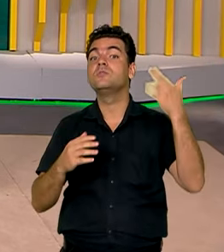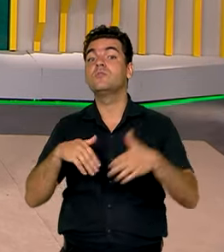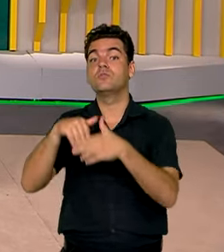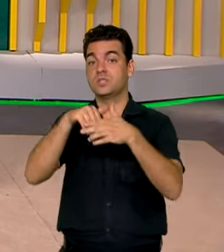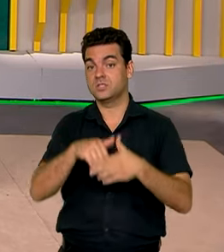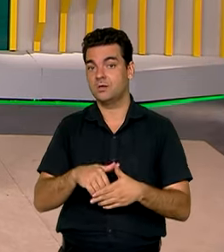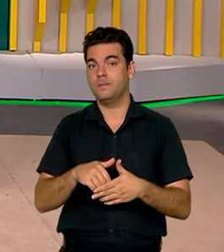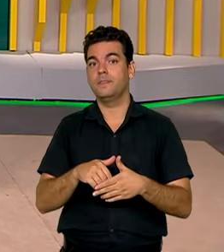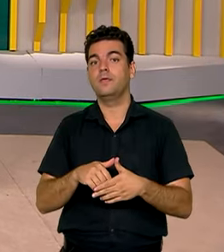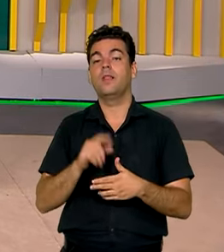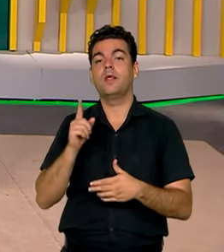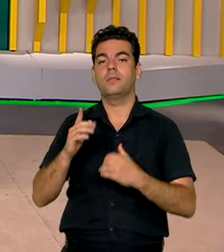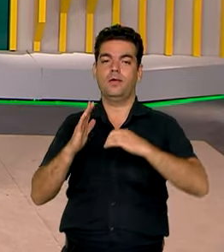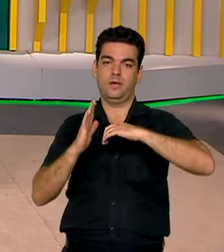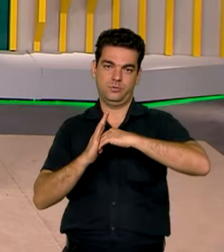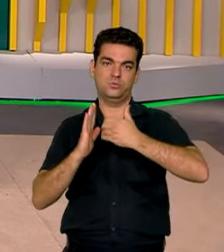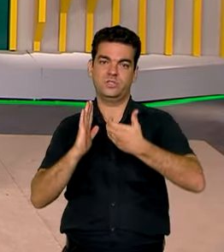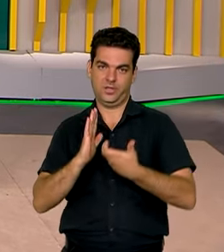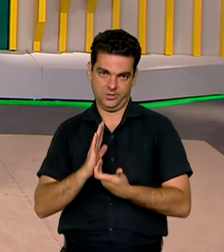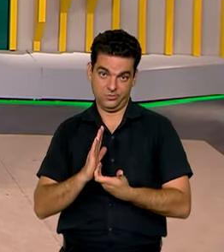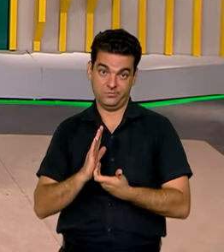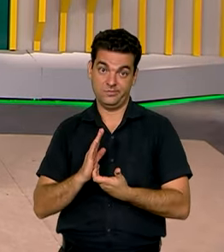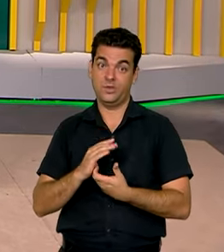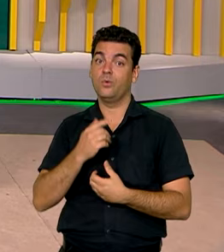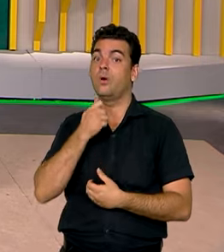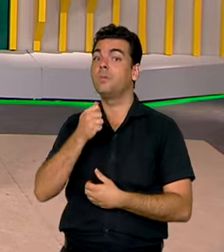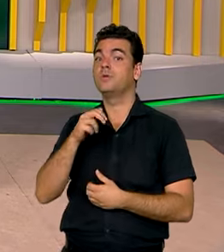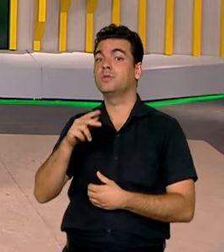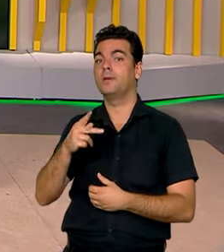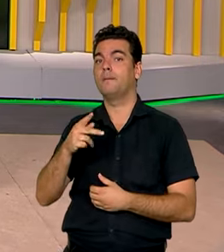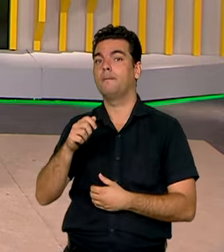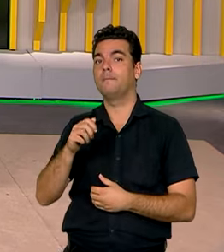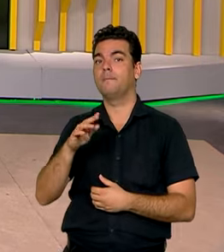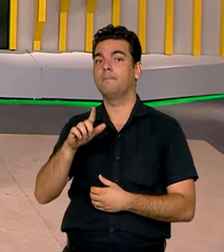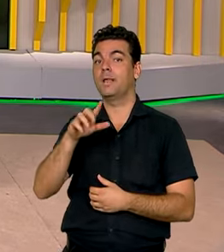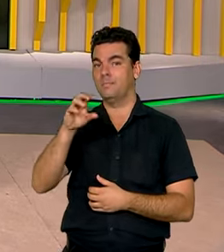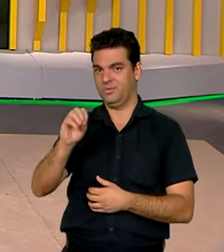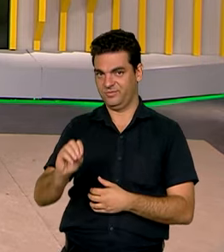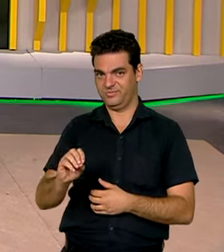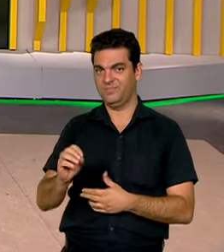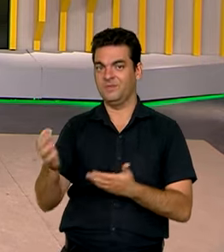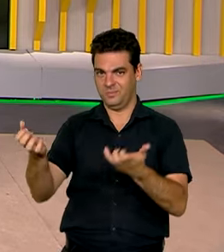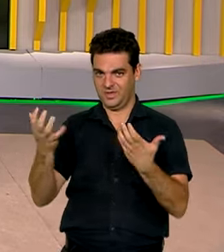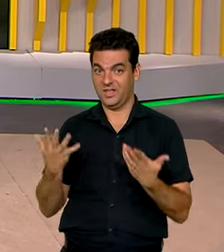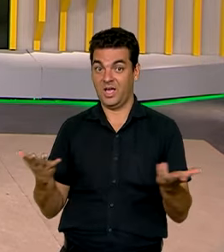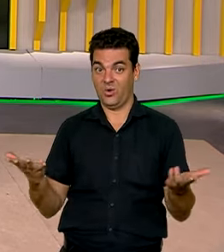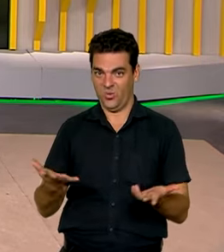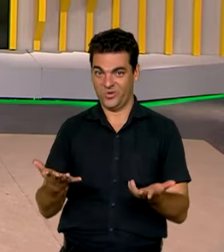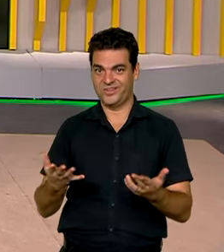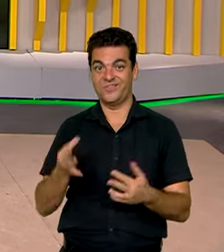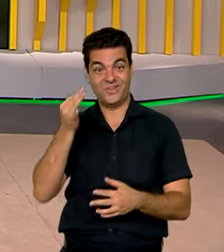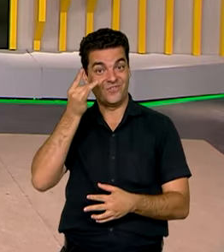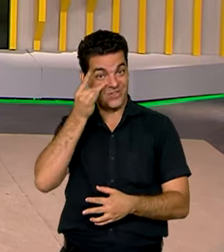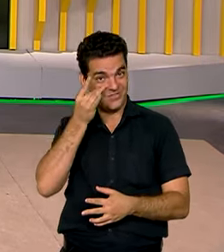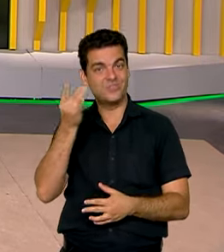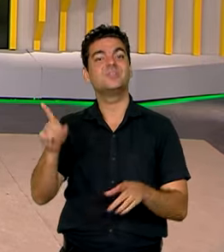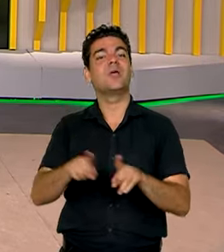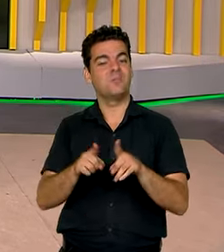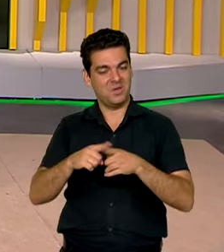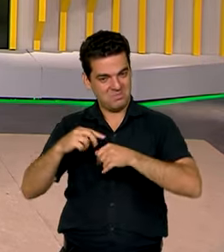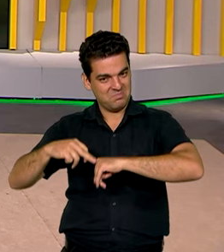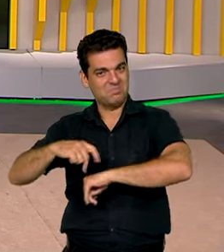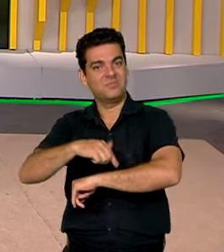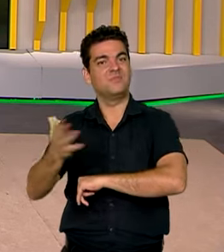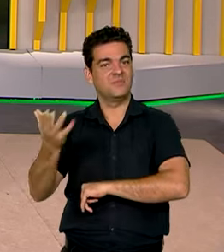essa pauta de votação na Câmara e no Senado é o repórter Pablo Mundim, que fala com a gente ao vivo também do Palácio do